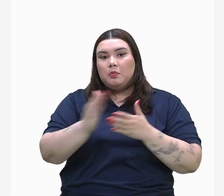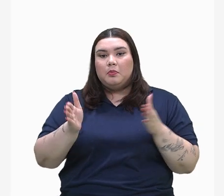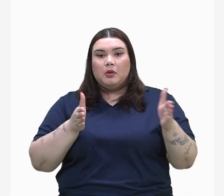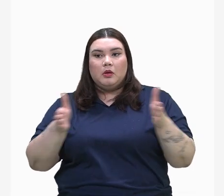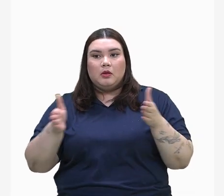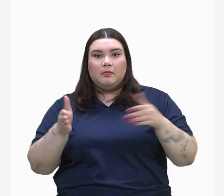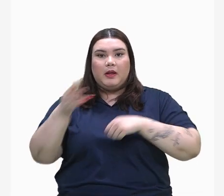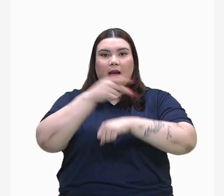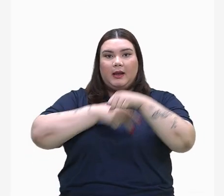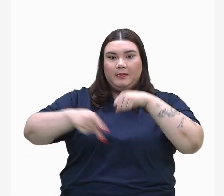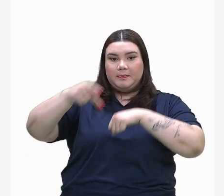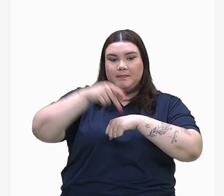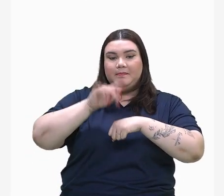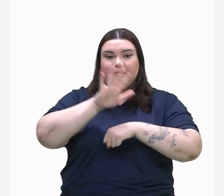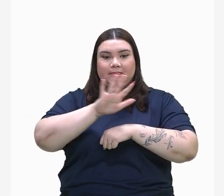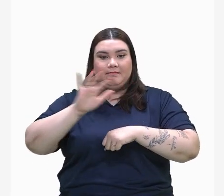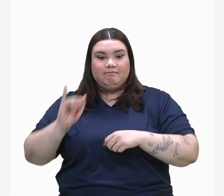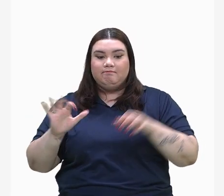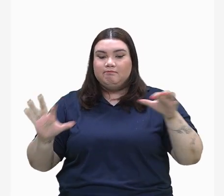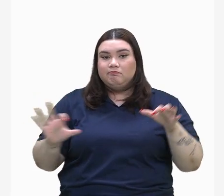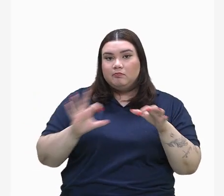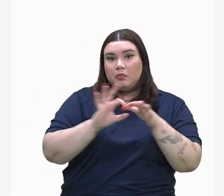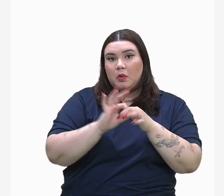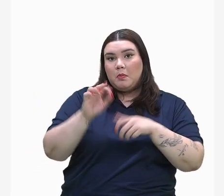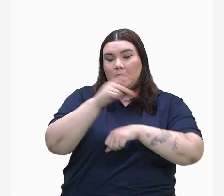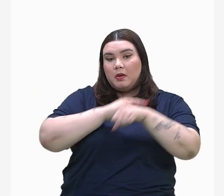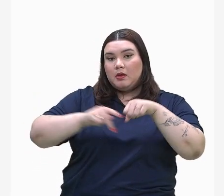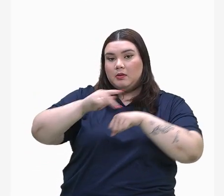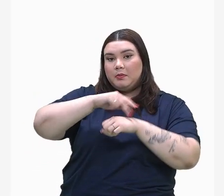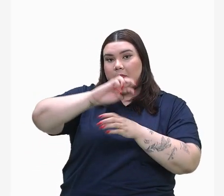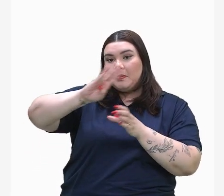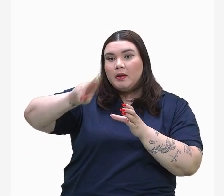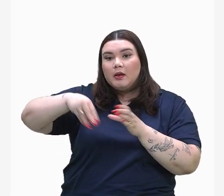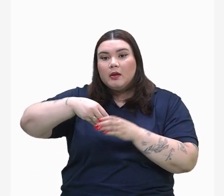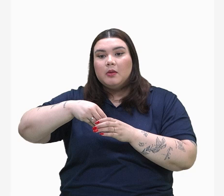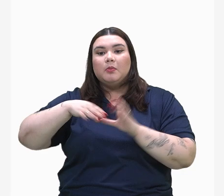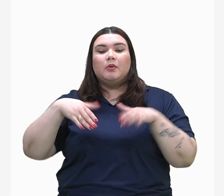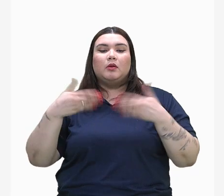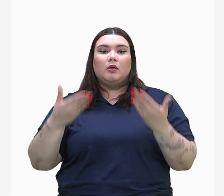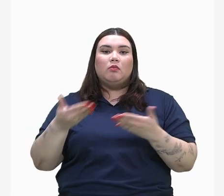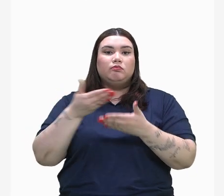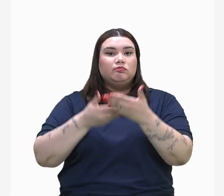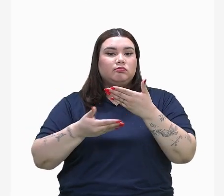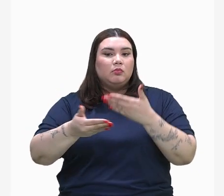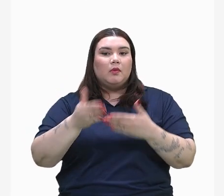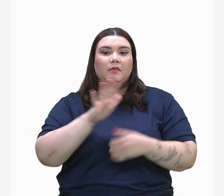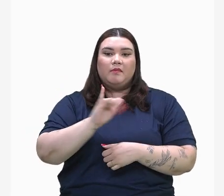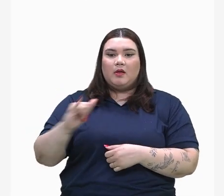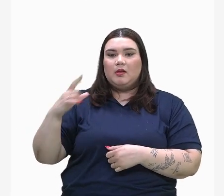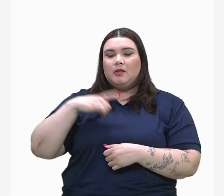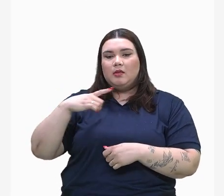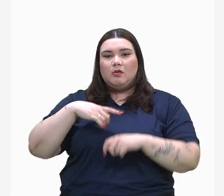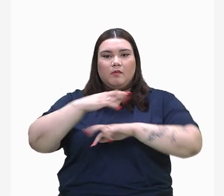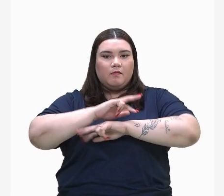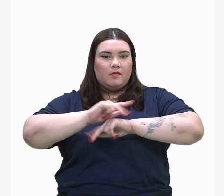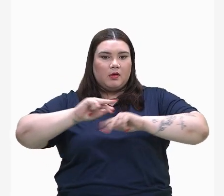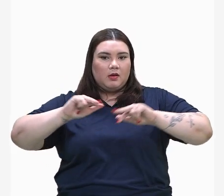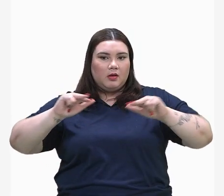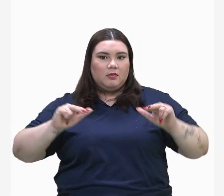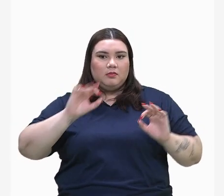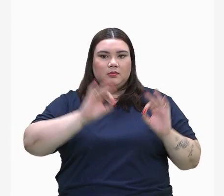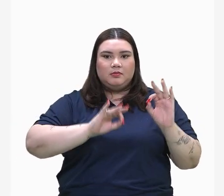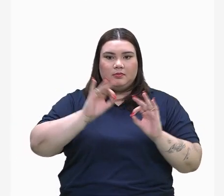esses países queiram se tornar países membros e a partir disso vai ter várias regras a